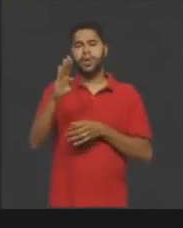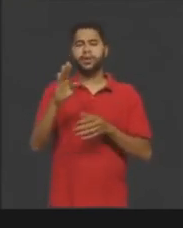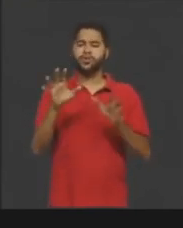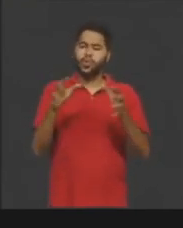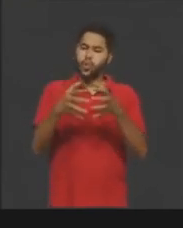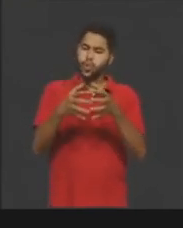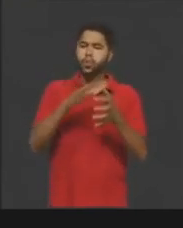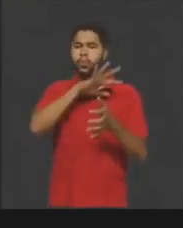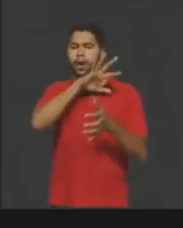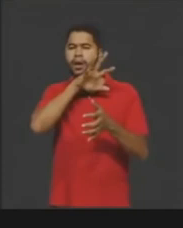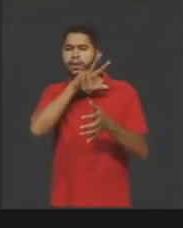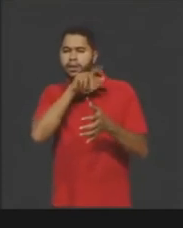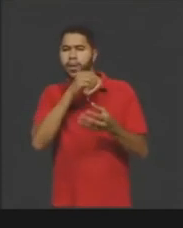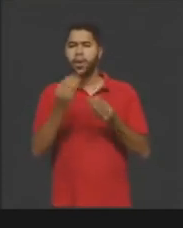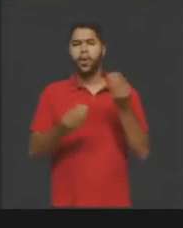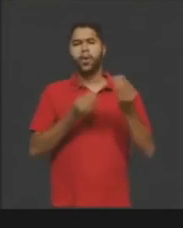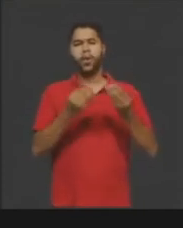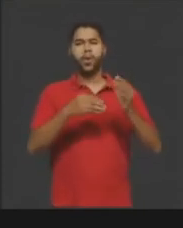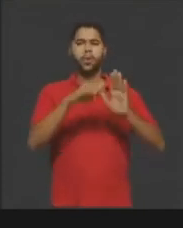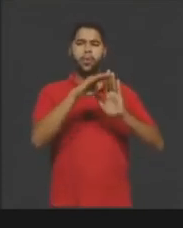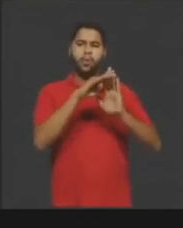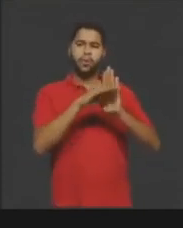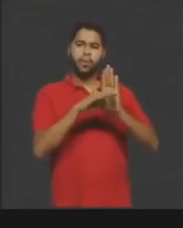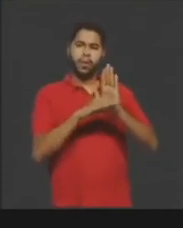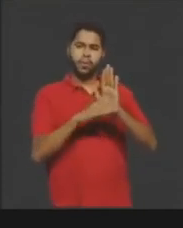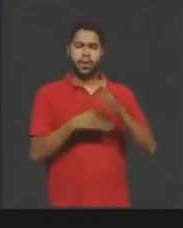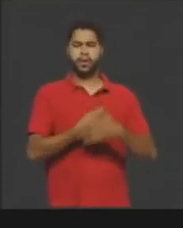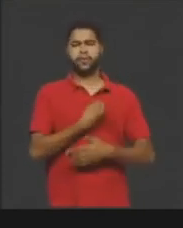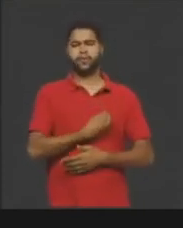ter uma noção de como são classificados os seres vivos.